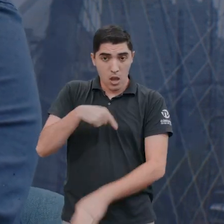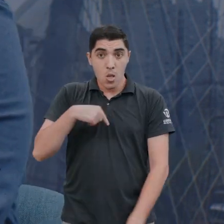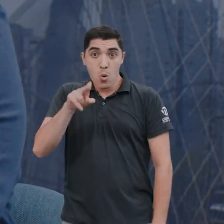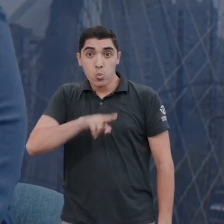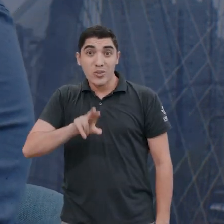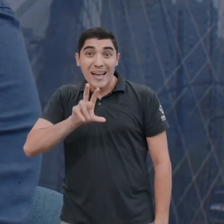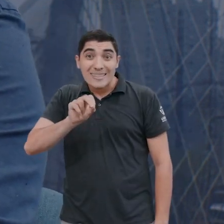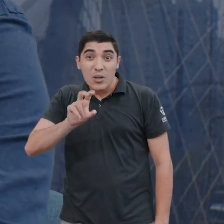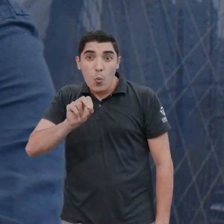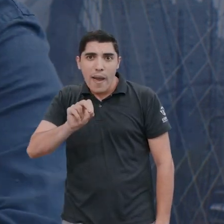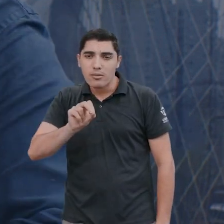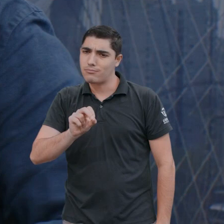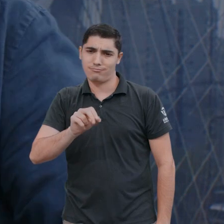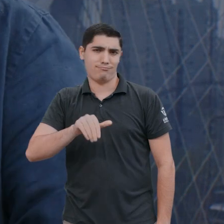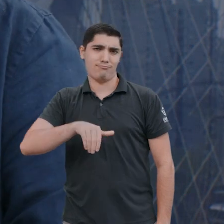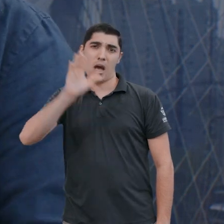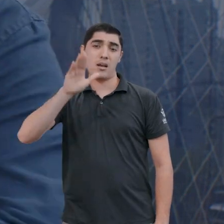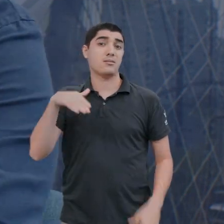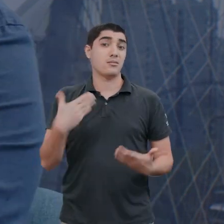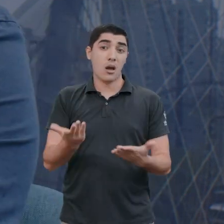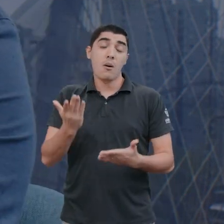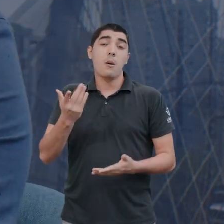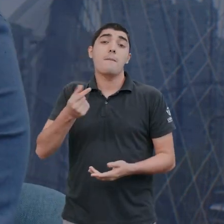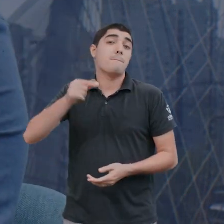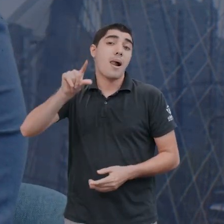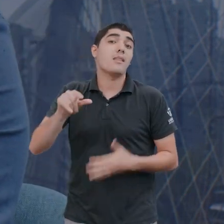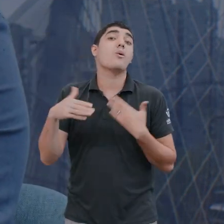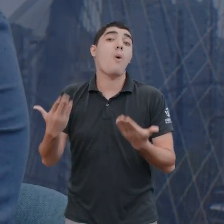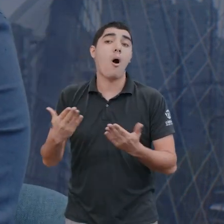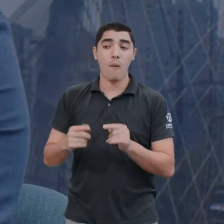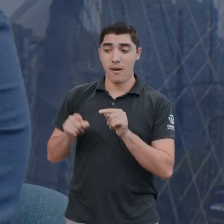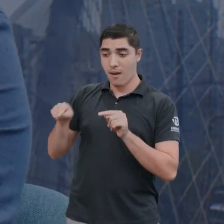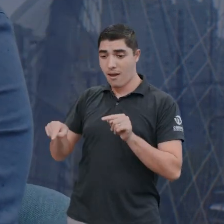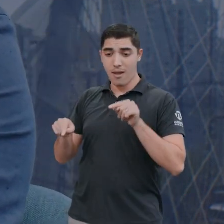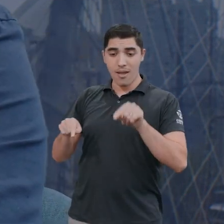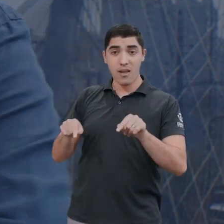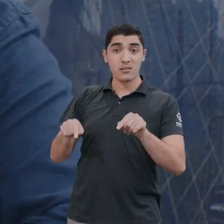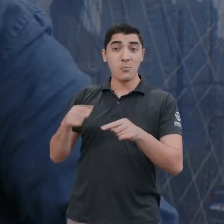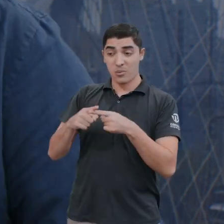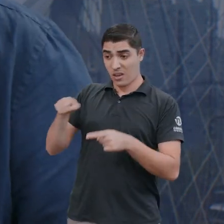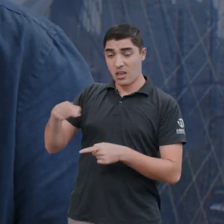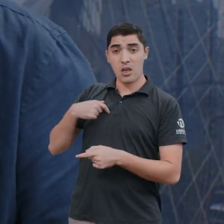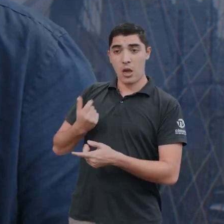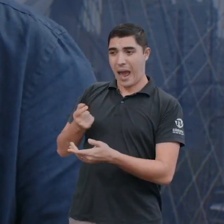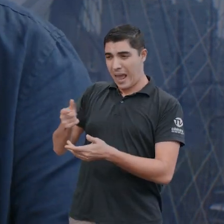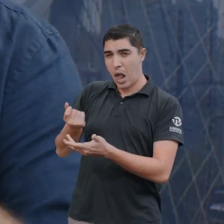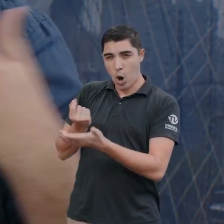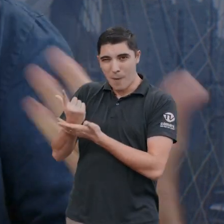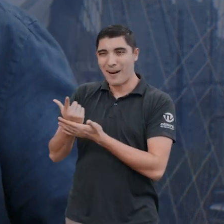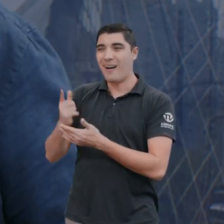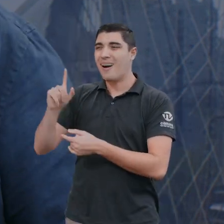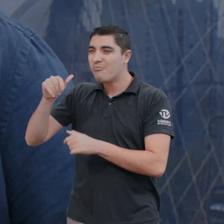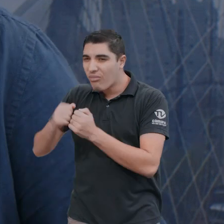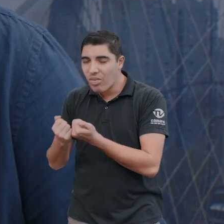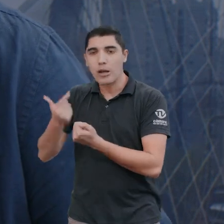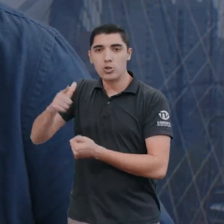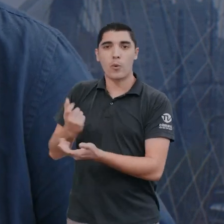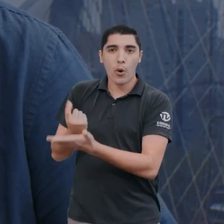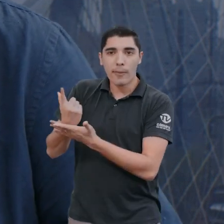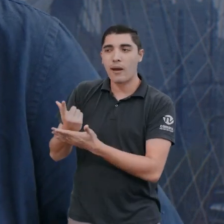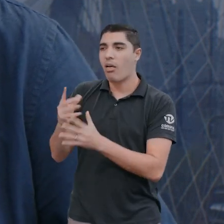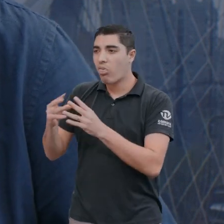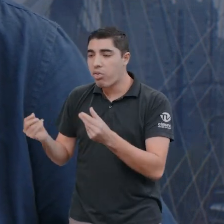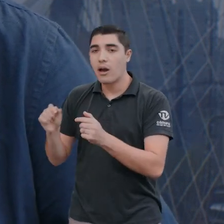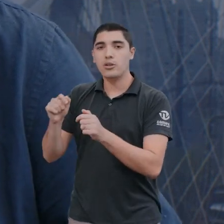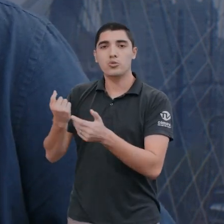até 50 vezes, então o barato é essa roupa que você vai utilizar por mais tempo. E você, além disso, você também